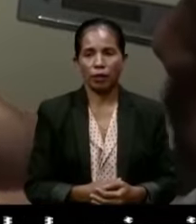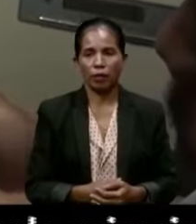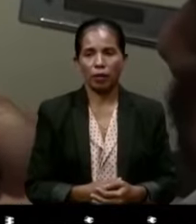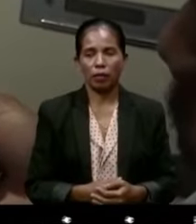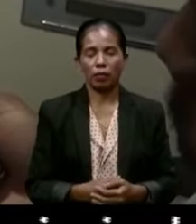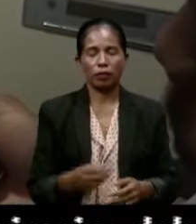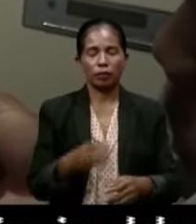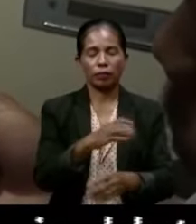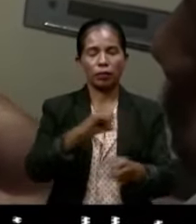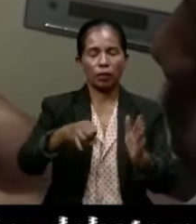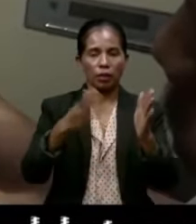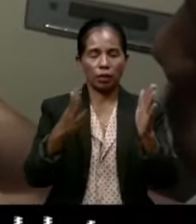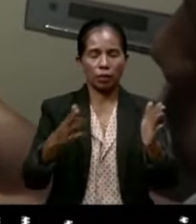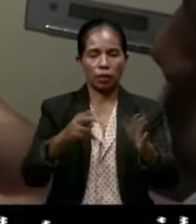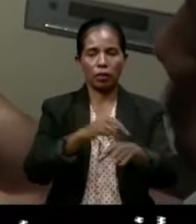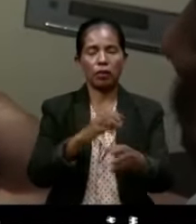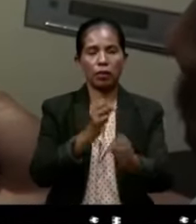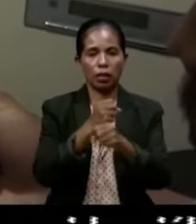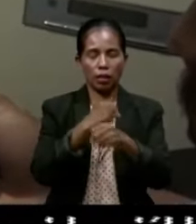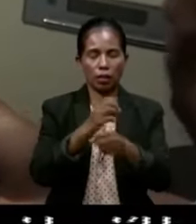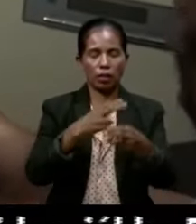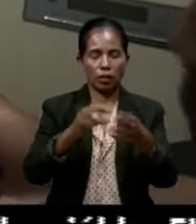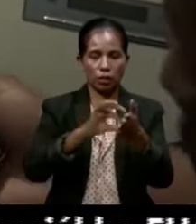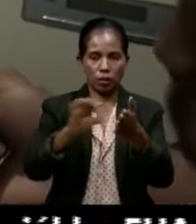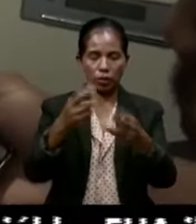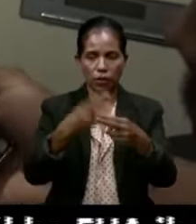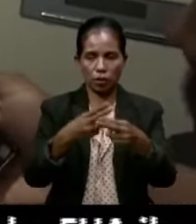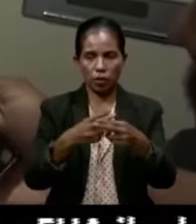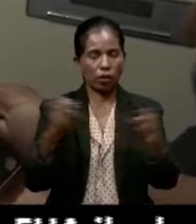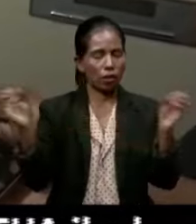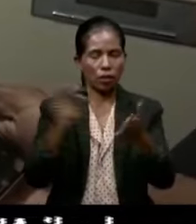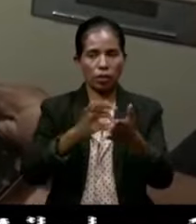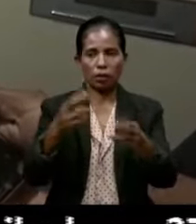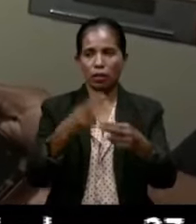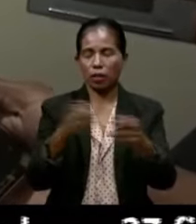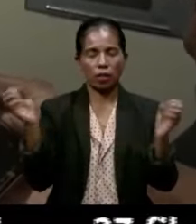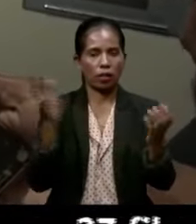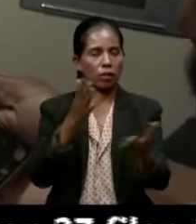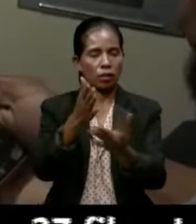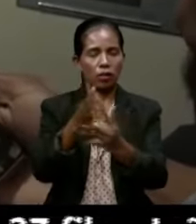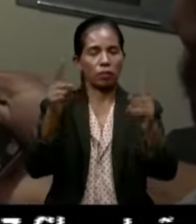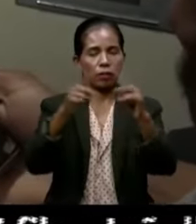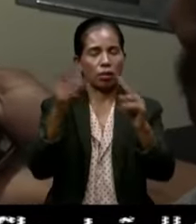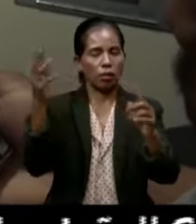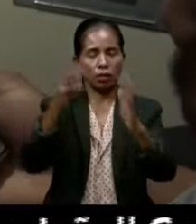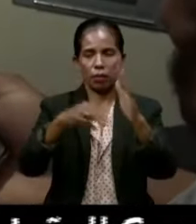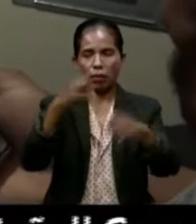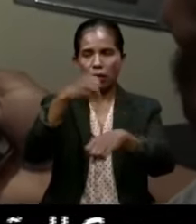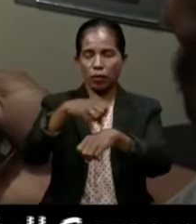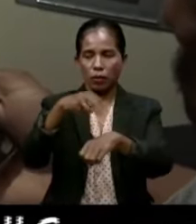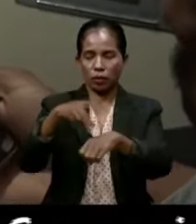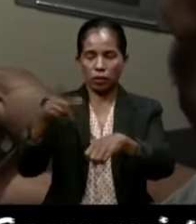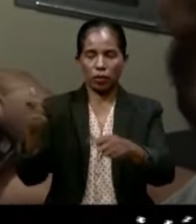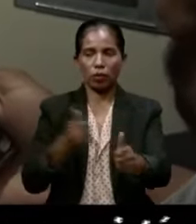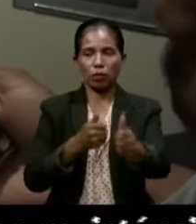de que mais halo inscrição e a secretariado lá halo inscrição lá e a ser subaiano vá mídia internacional será tu